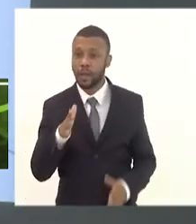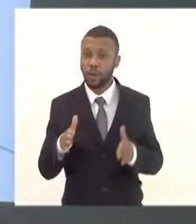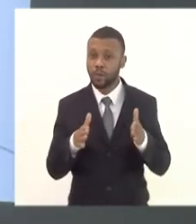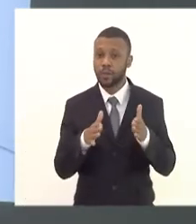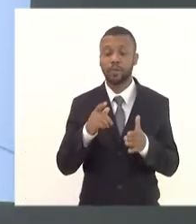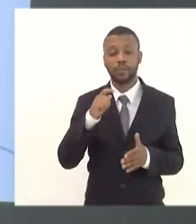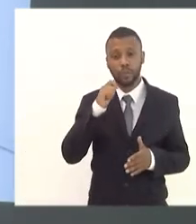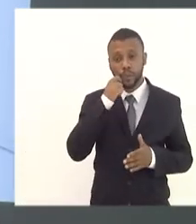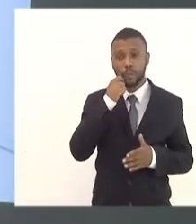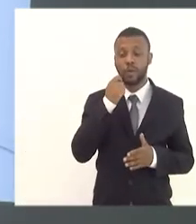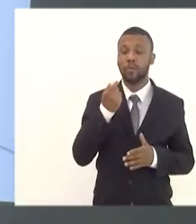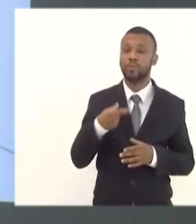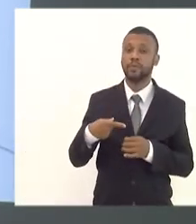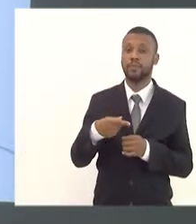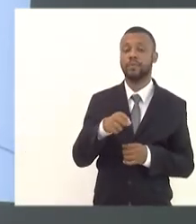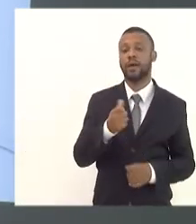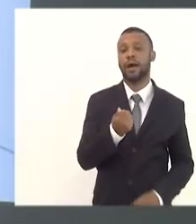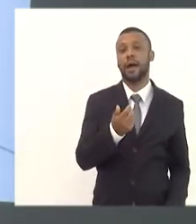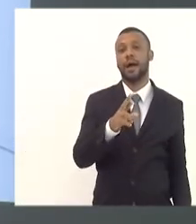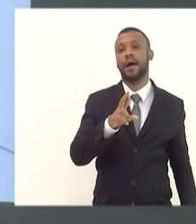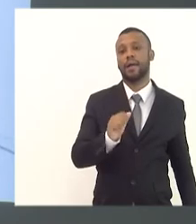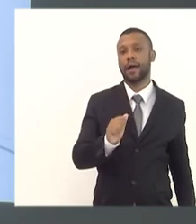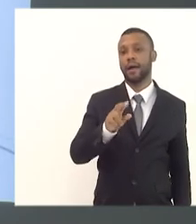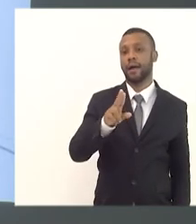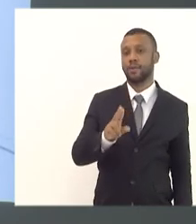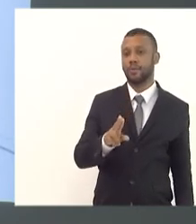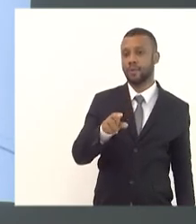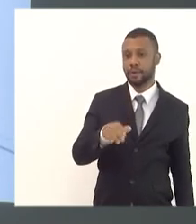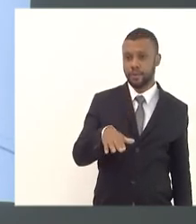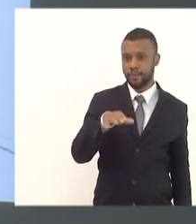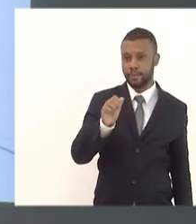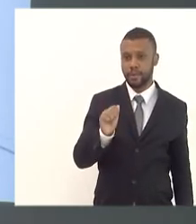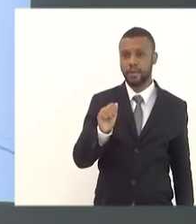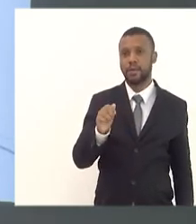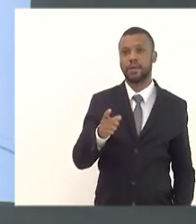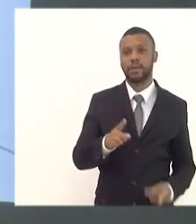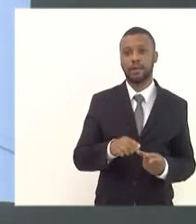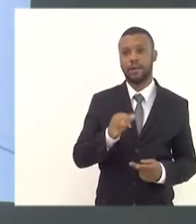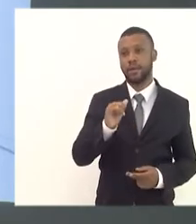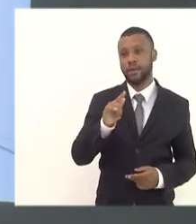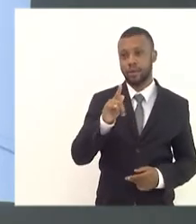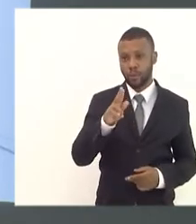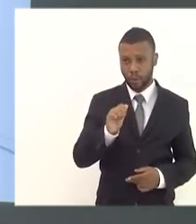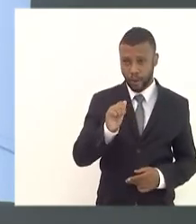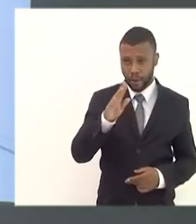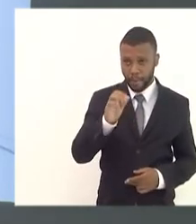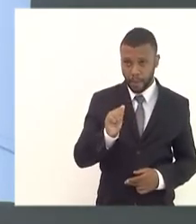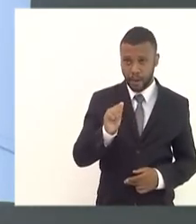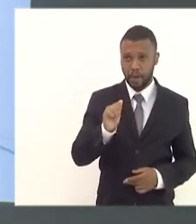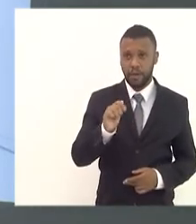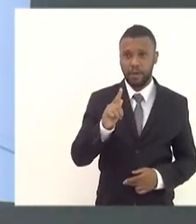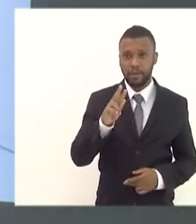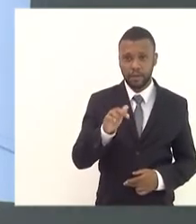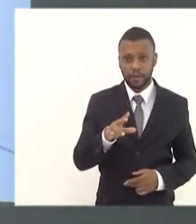no município de Araruama, é, aí é em Guaba Grande, o rio é o Iguaba.